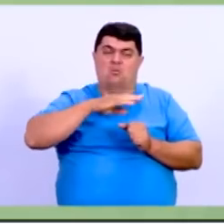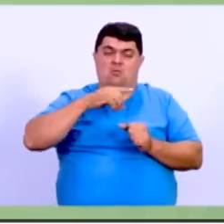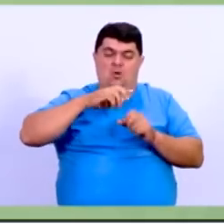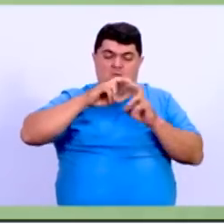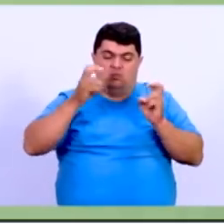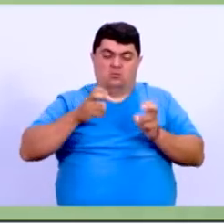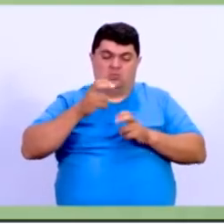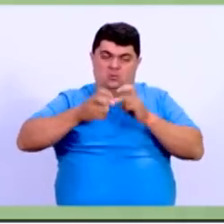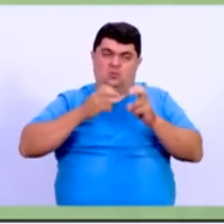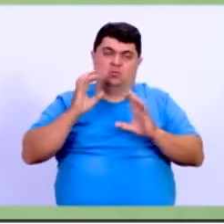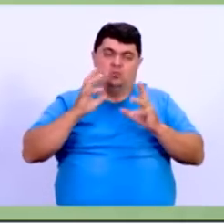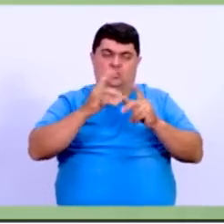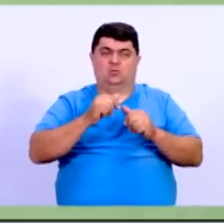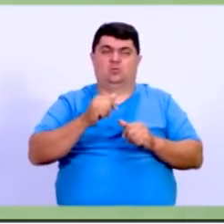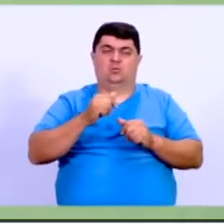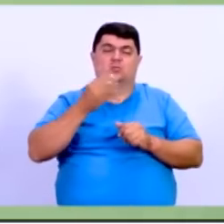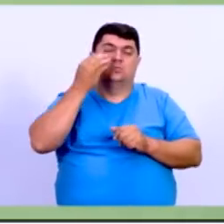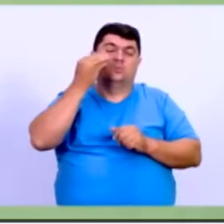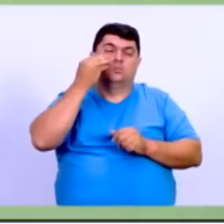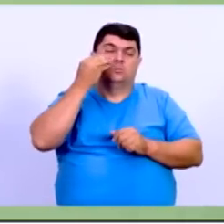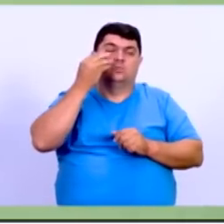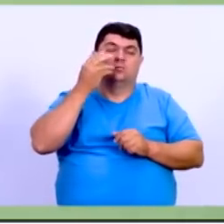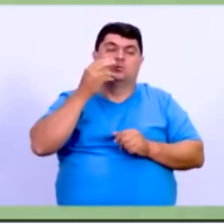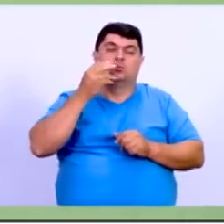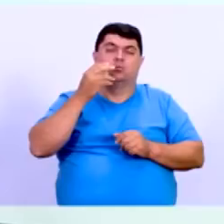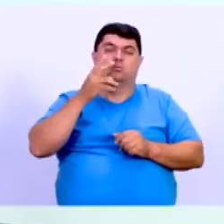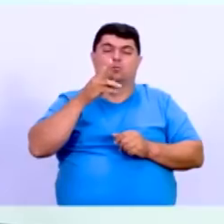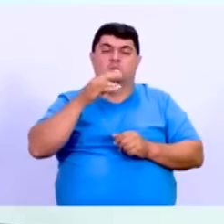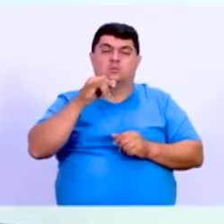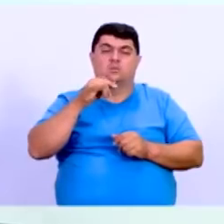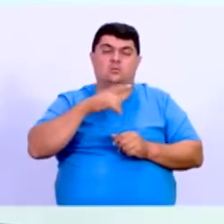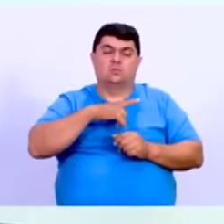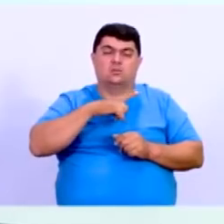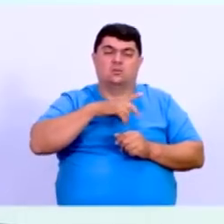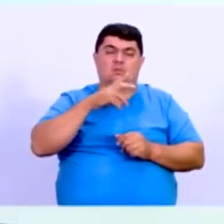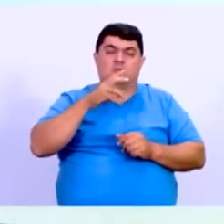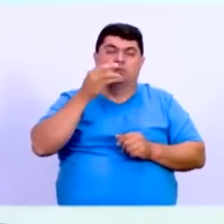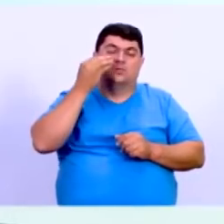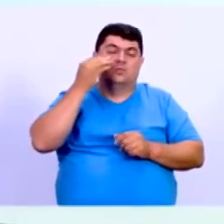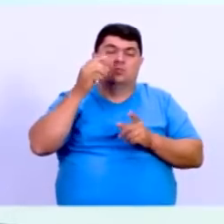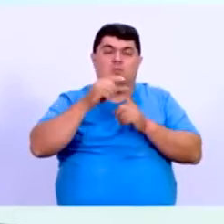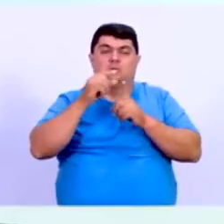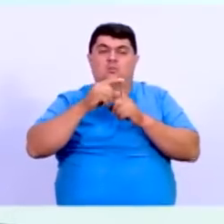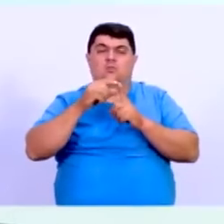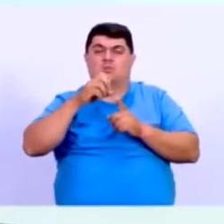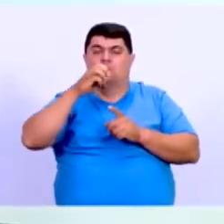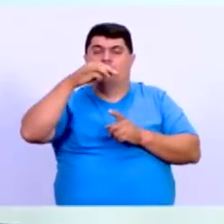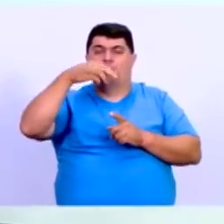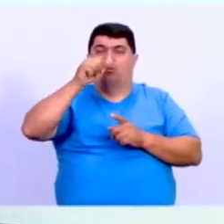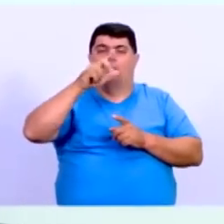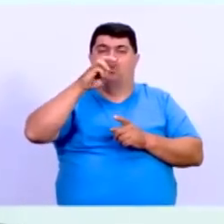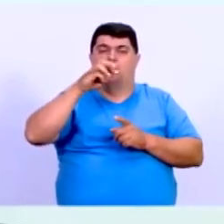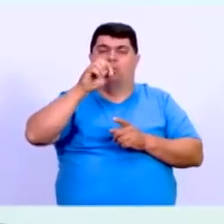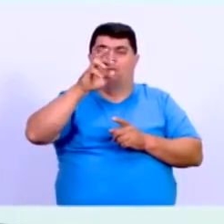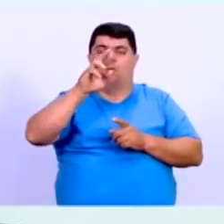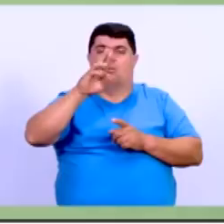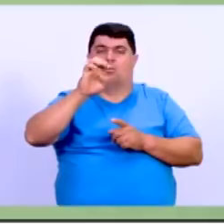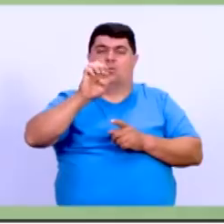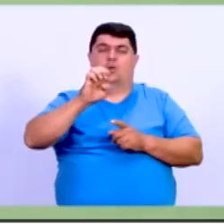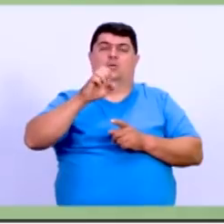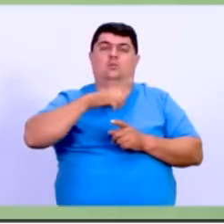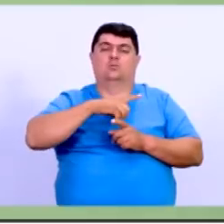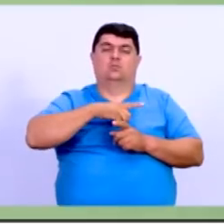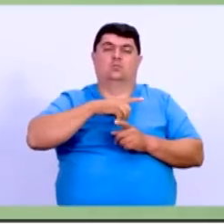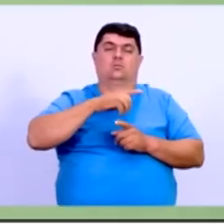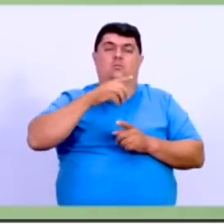Tá? E a gente elenca para esse grupo aí de programas mal intencionados a palavra malware, né? Olha aqui comigo, ó. Tem